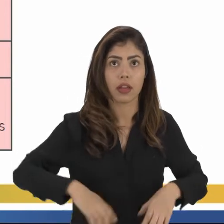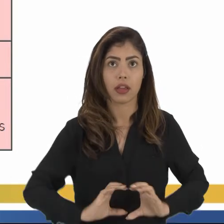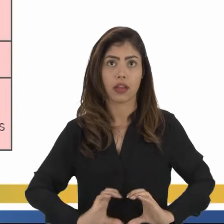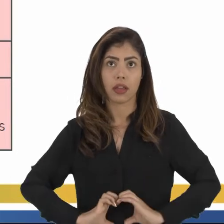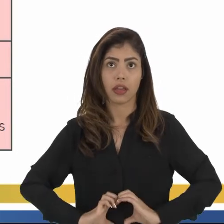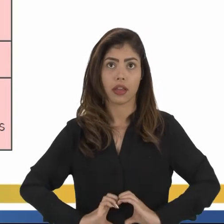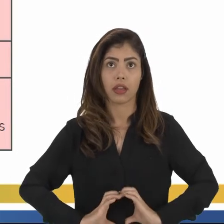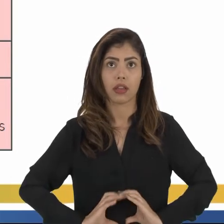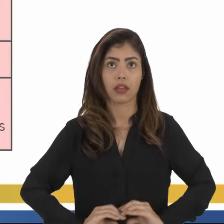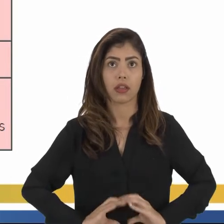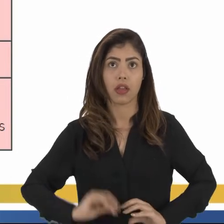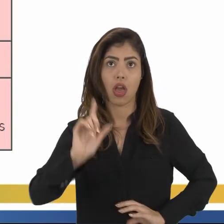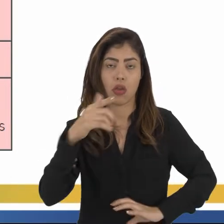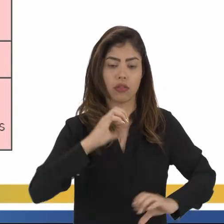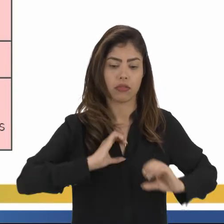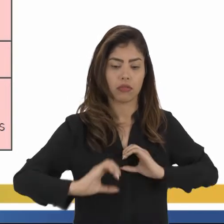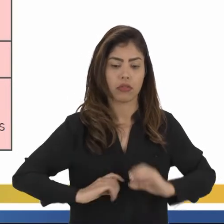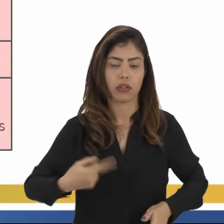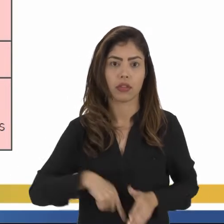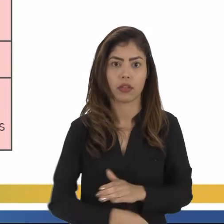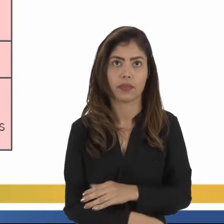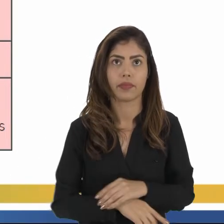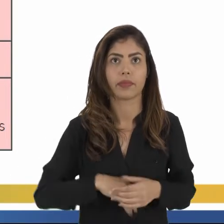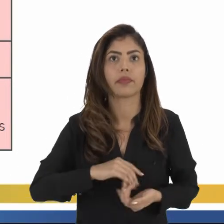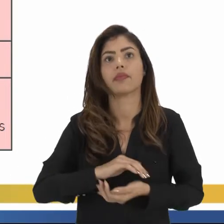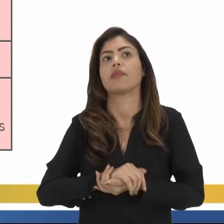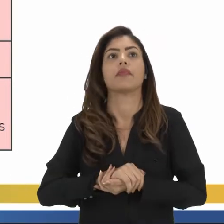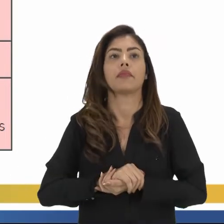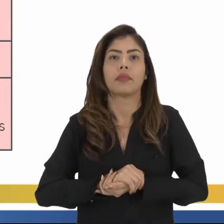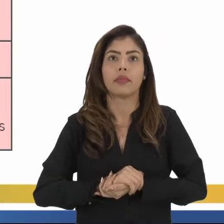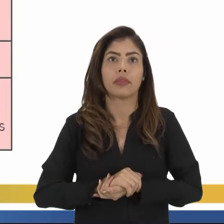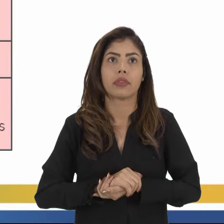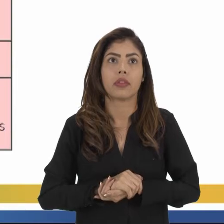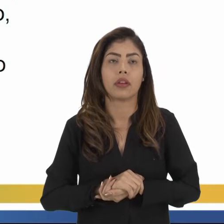bexiga, artérias e outros órgãos internos.